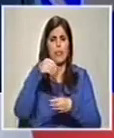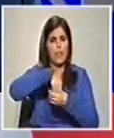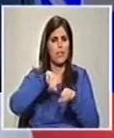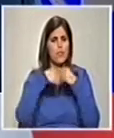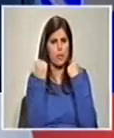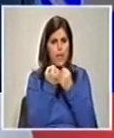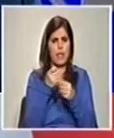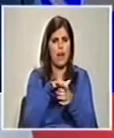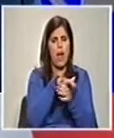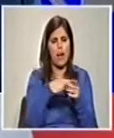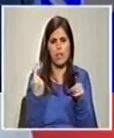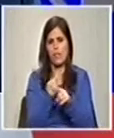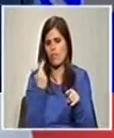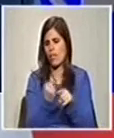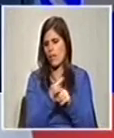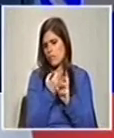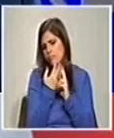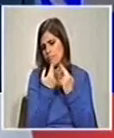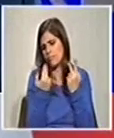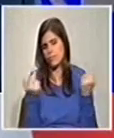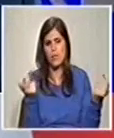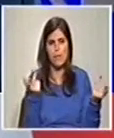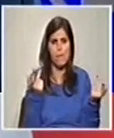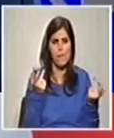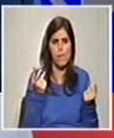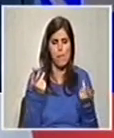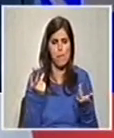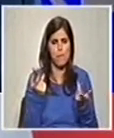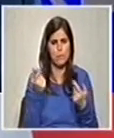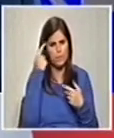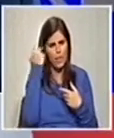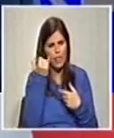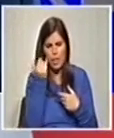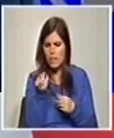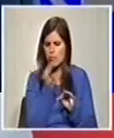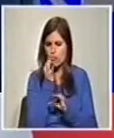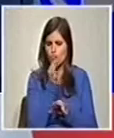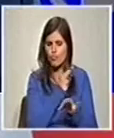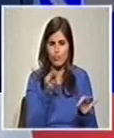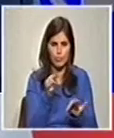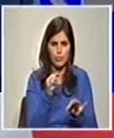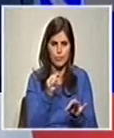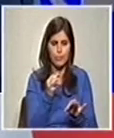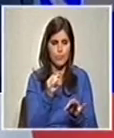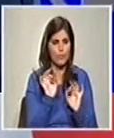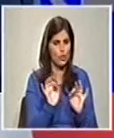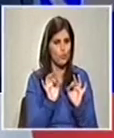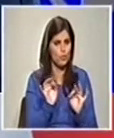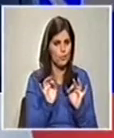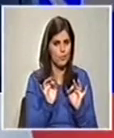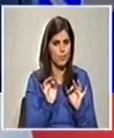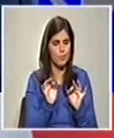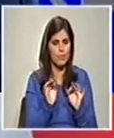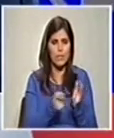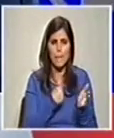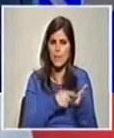área, iniciativas de uma imaginação prodigiosa e uma generosidade que é